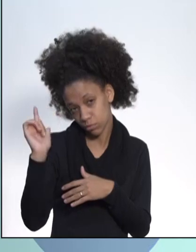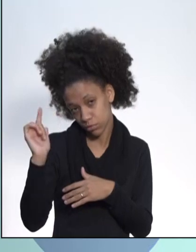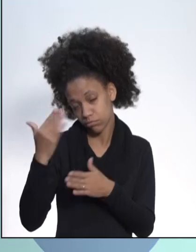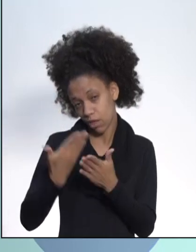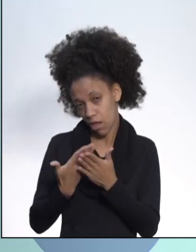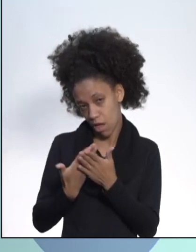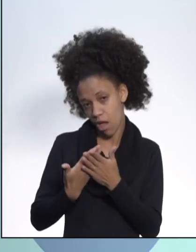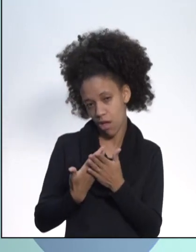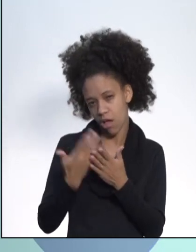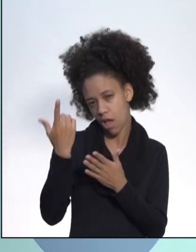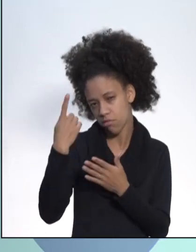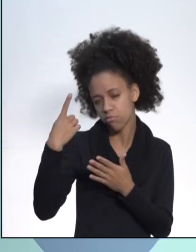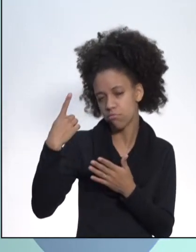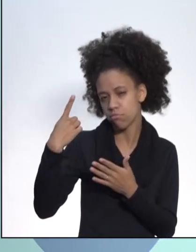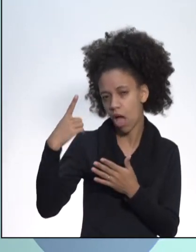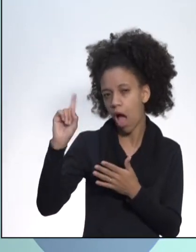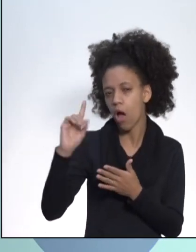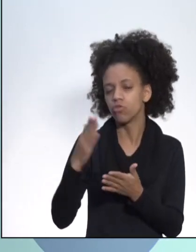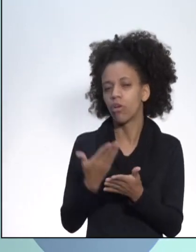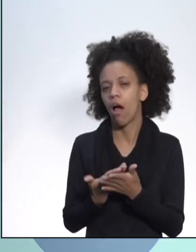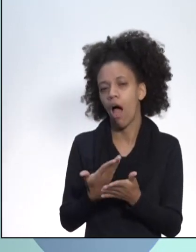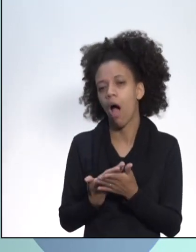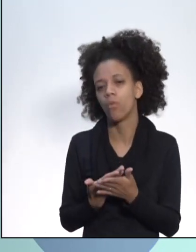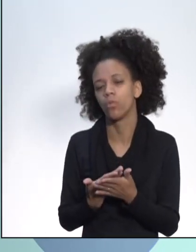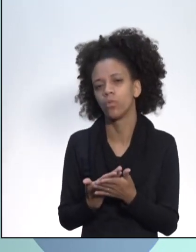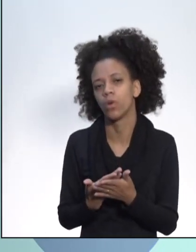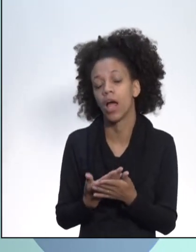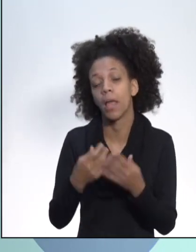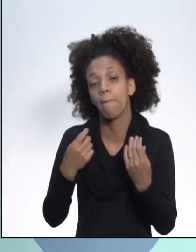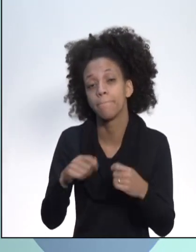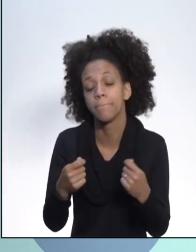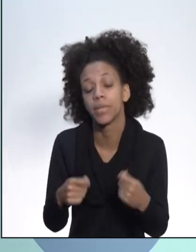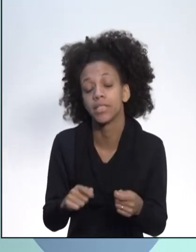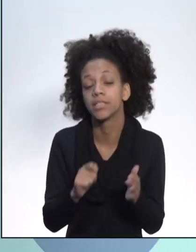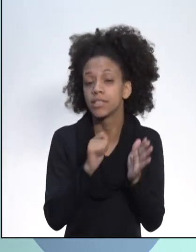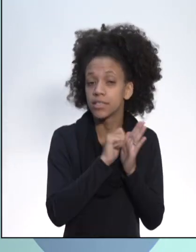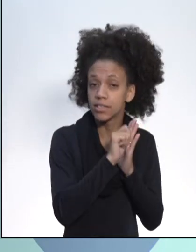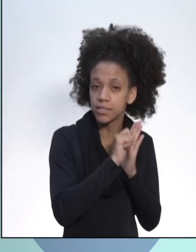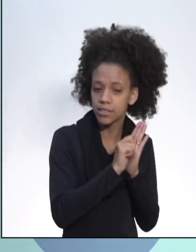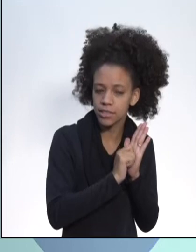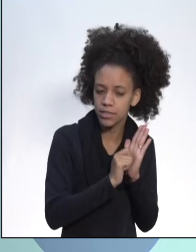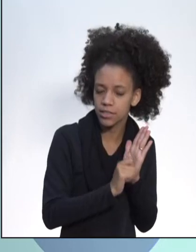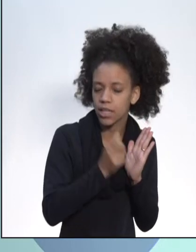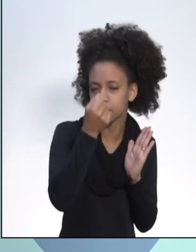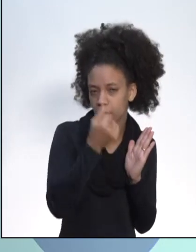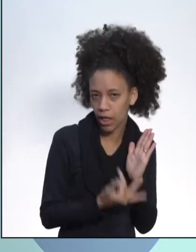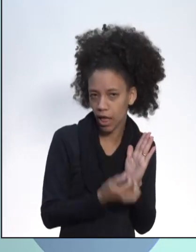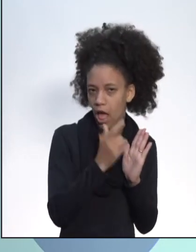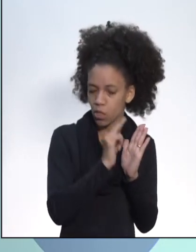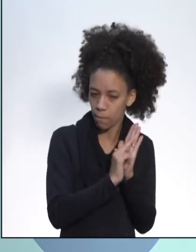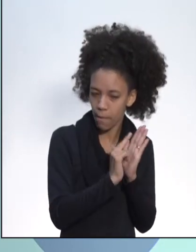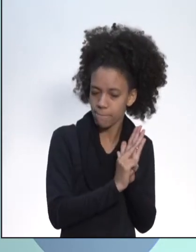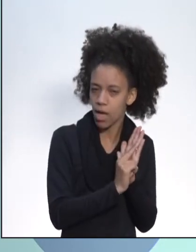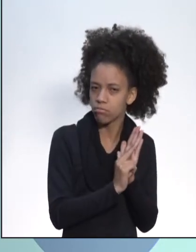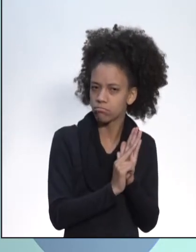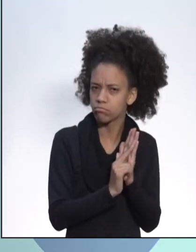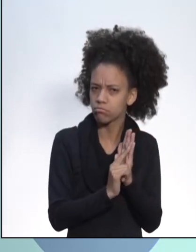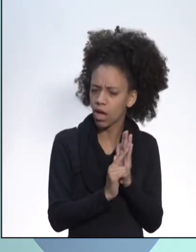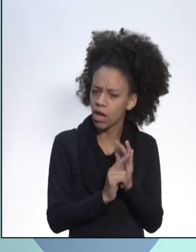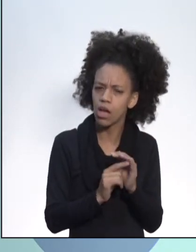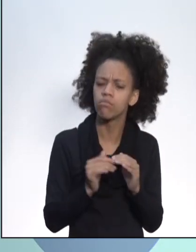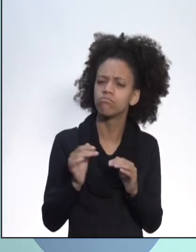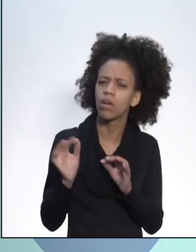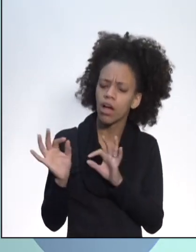né, a anterior, que a gente está falando que vocês têm que descrever como vocês vão colocar em prática, coloca em prática, faz